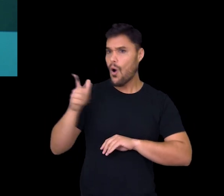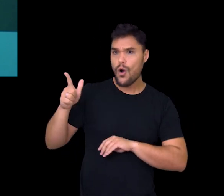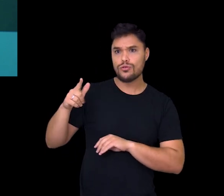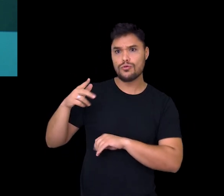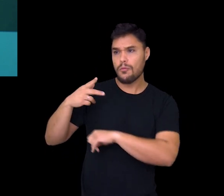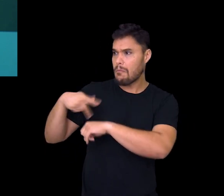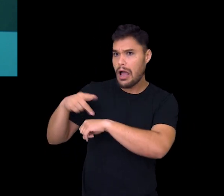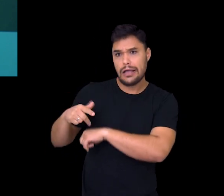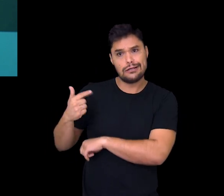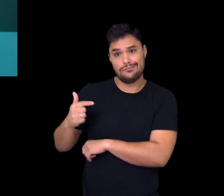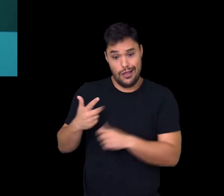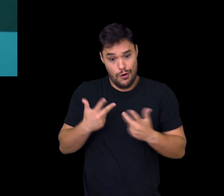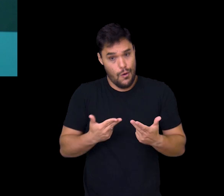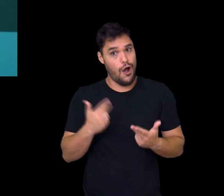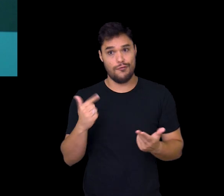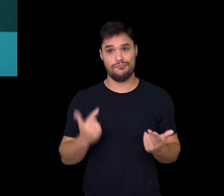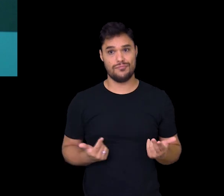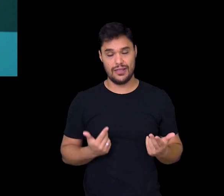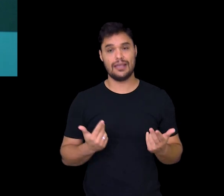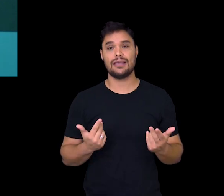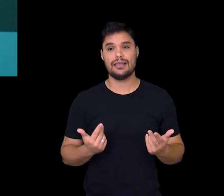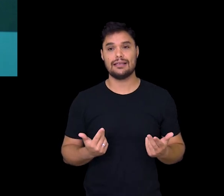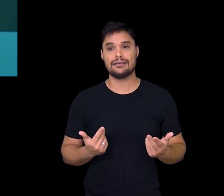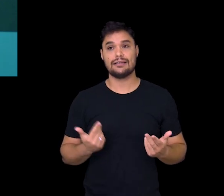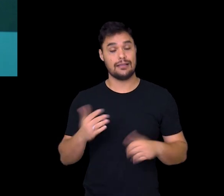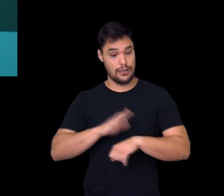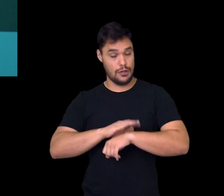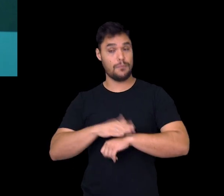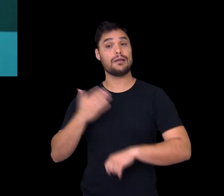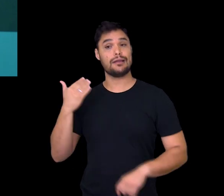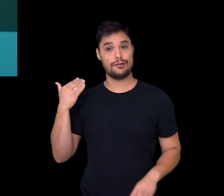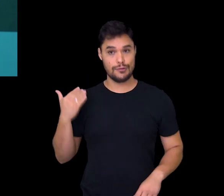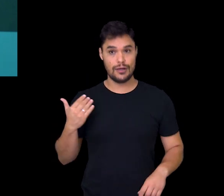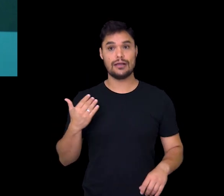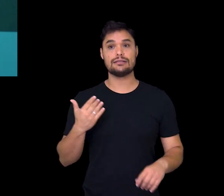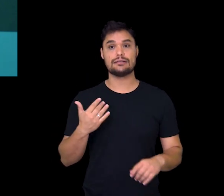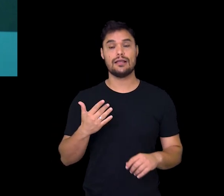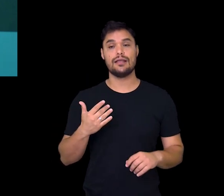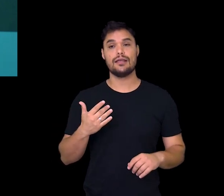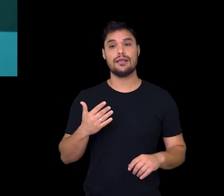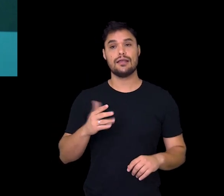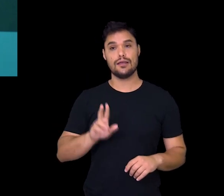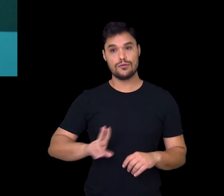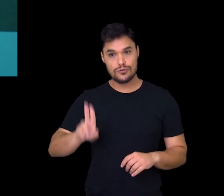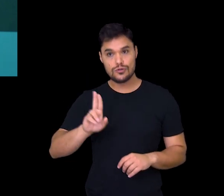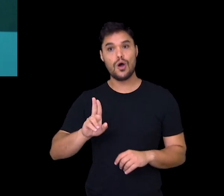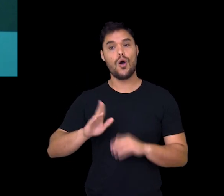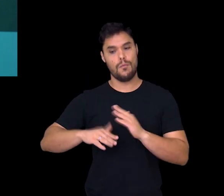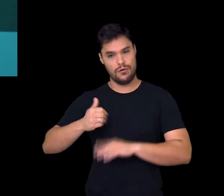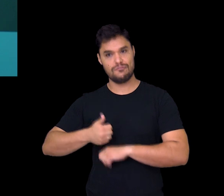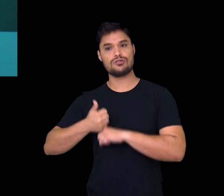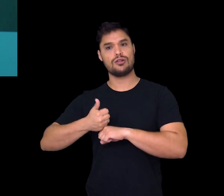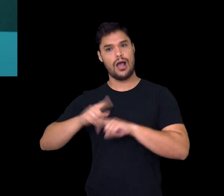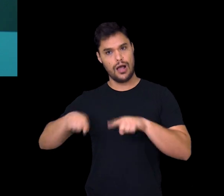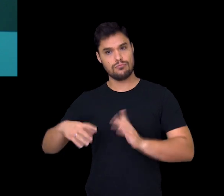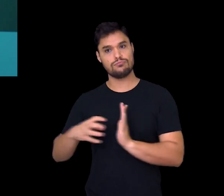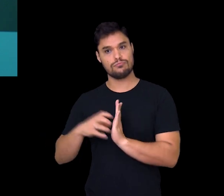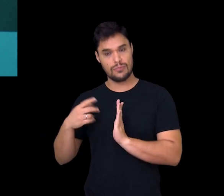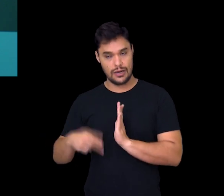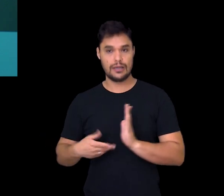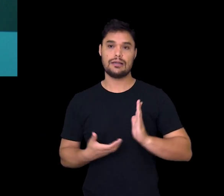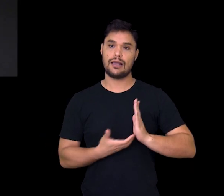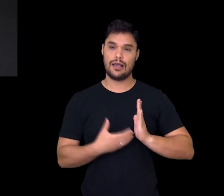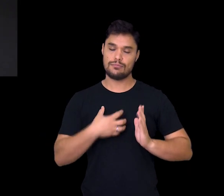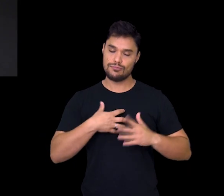isso ou que tenha havido isso naquela época, quando foi feito aqui. E foi feito com prata da casa, com funcionários daqui. A gente tem muito orgulho